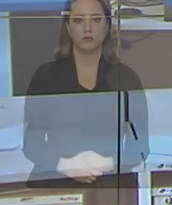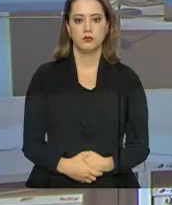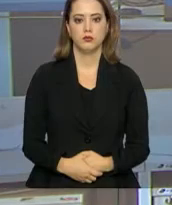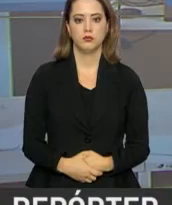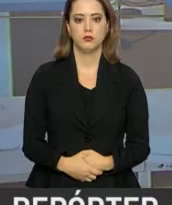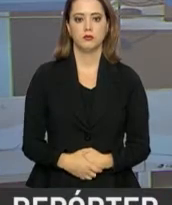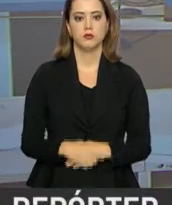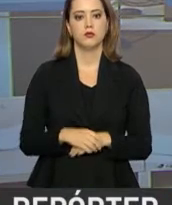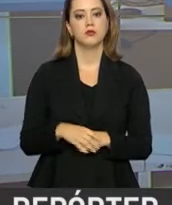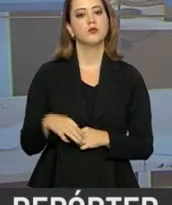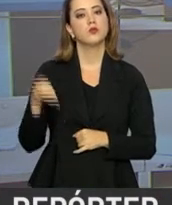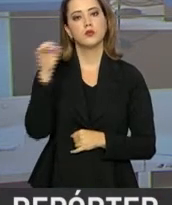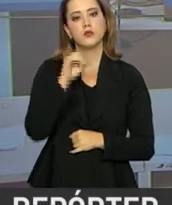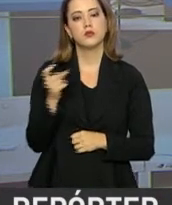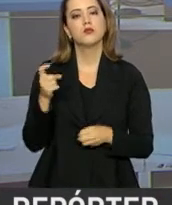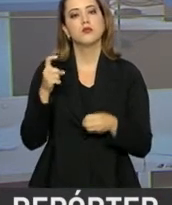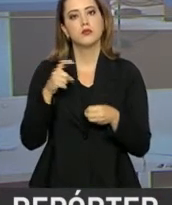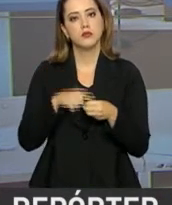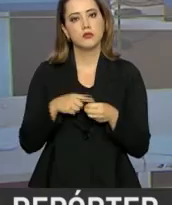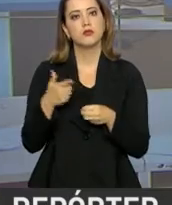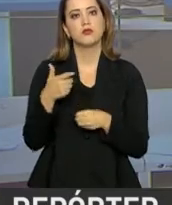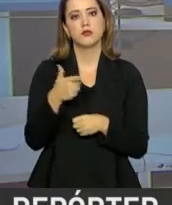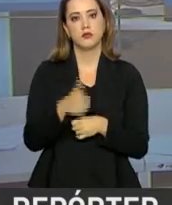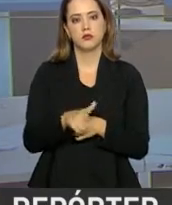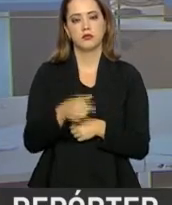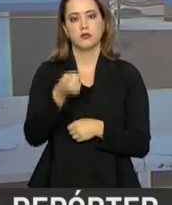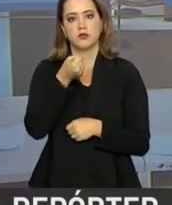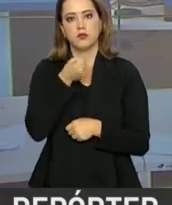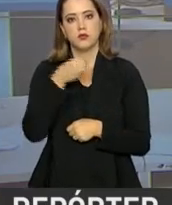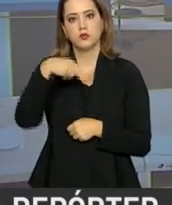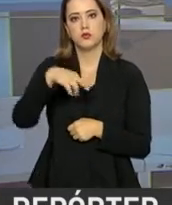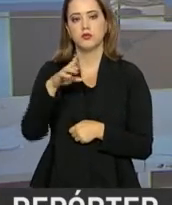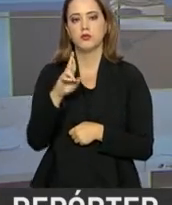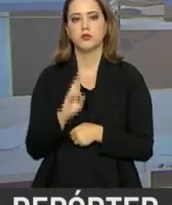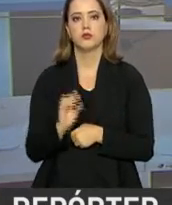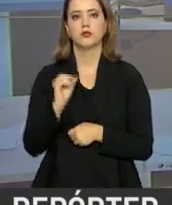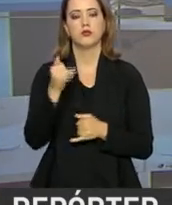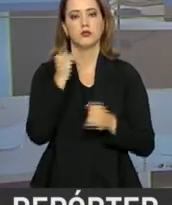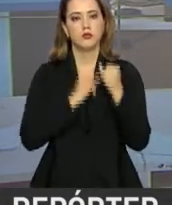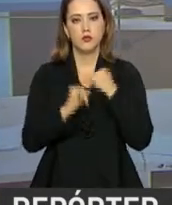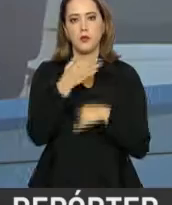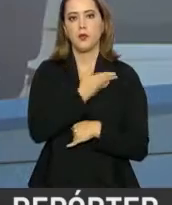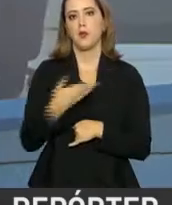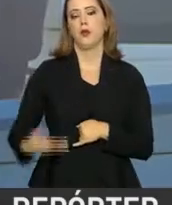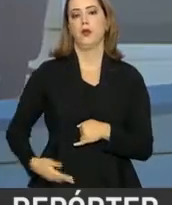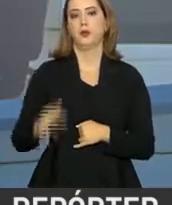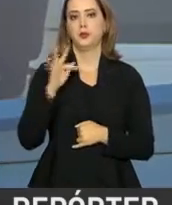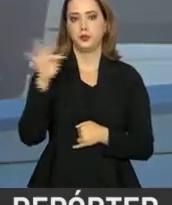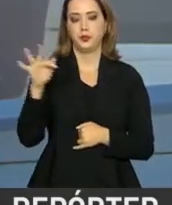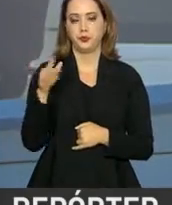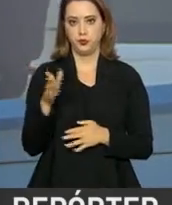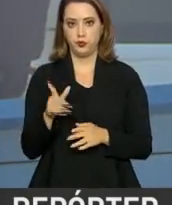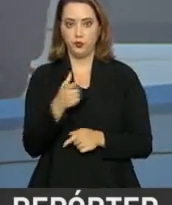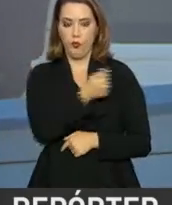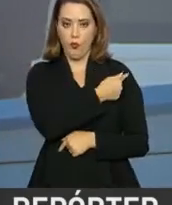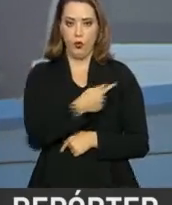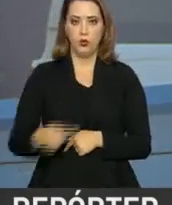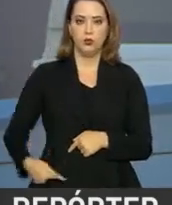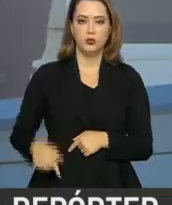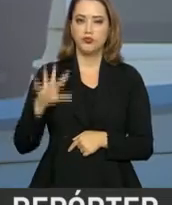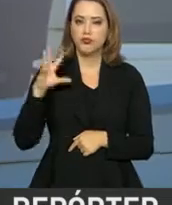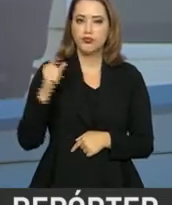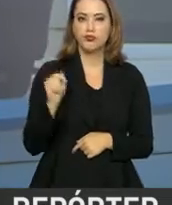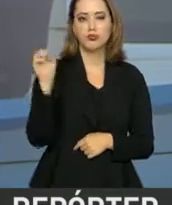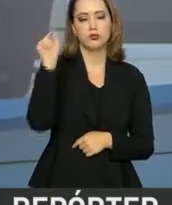lá estamos de volta com mais uma edição do repórter nbr e as notícias do governo federal governadores de todo o país estão